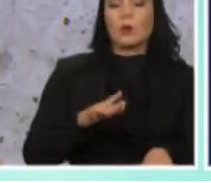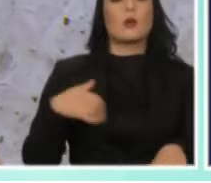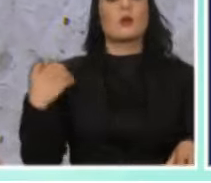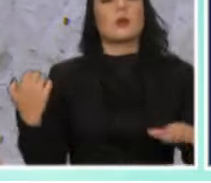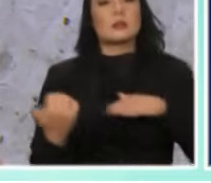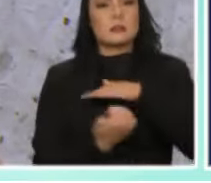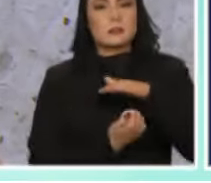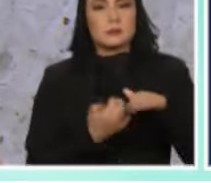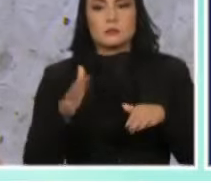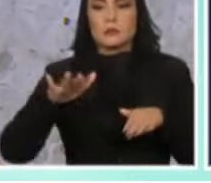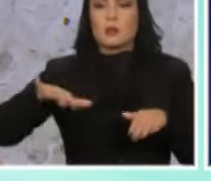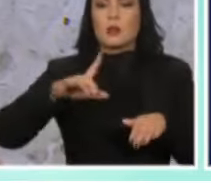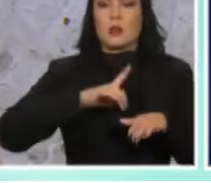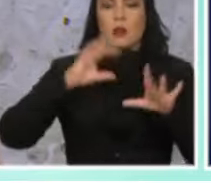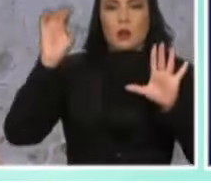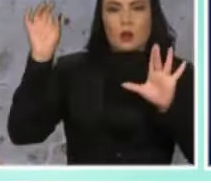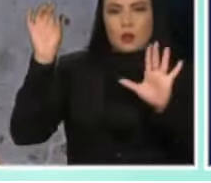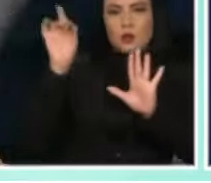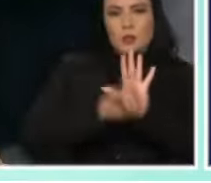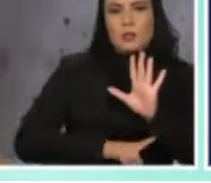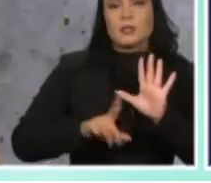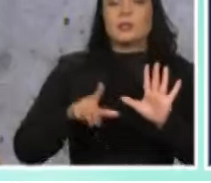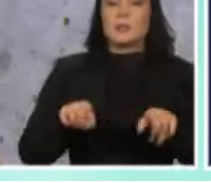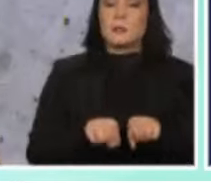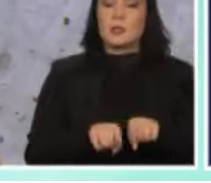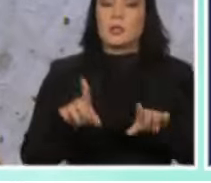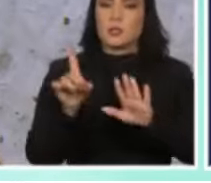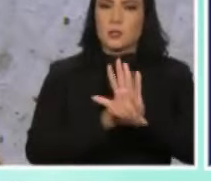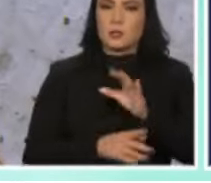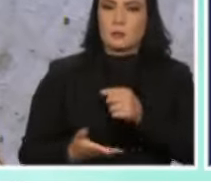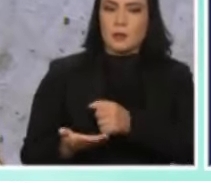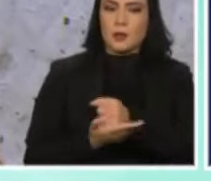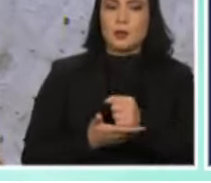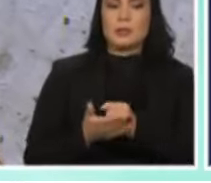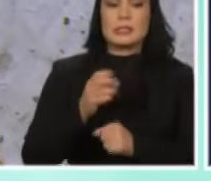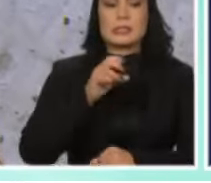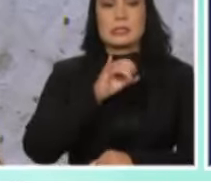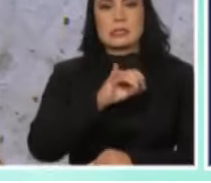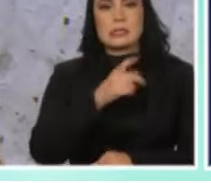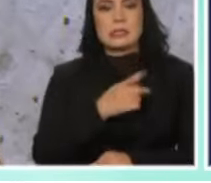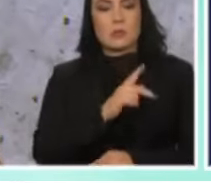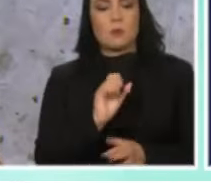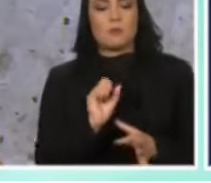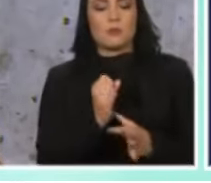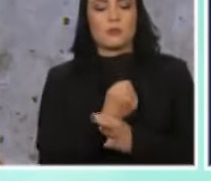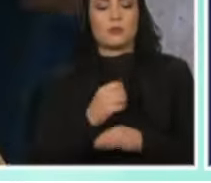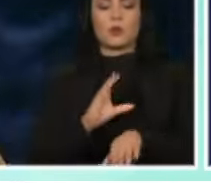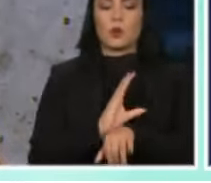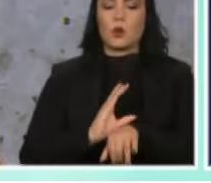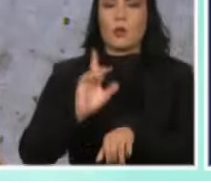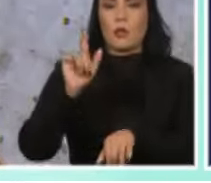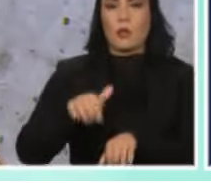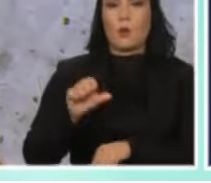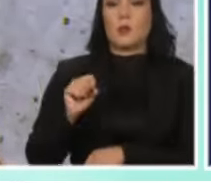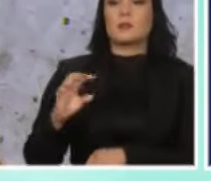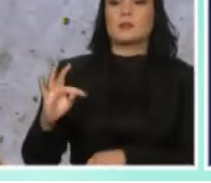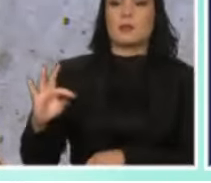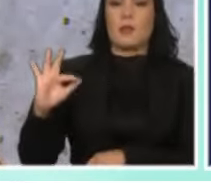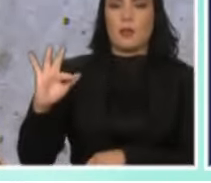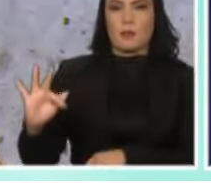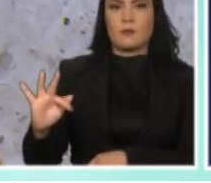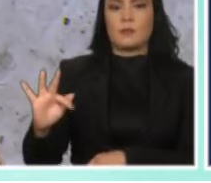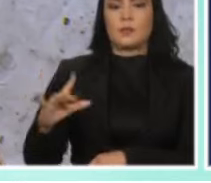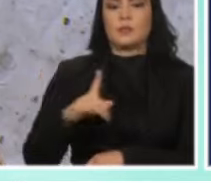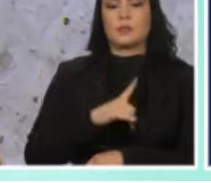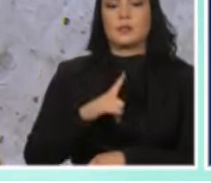Deputados ele foi quem destravou o andamento dessas propostas logo depois da suspensão das emendas